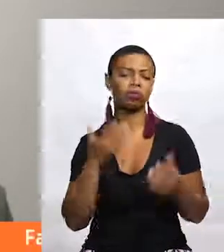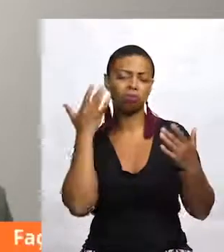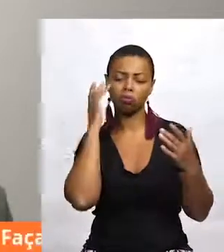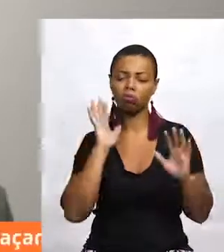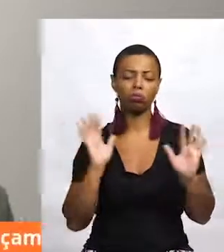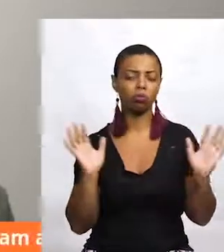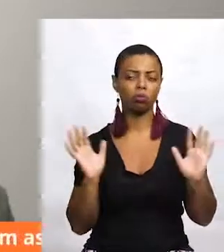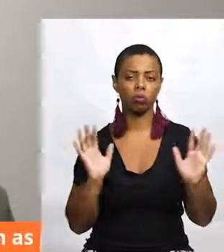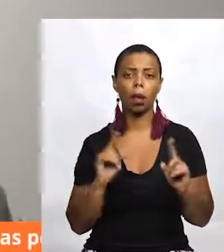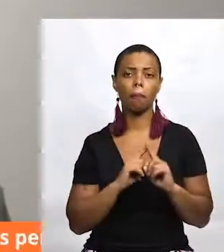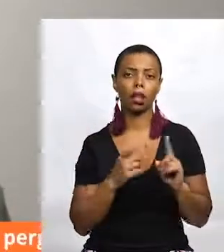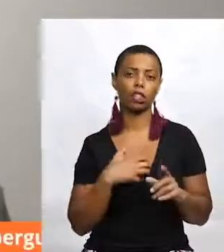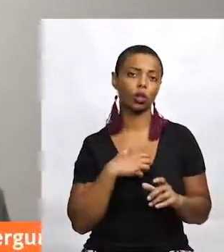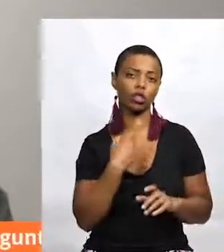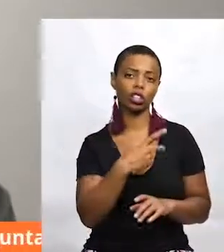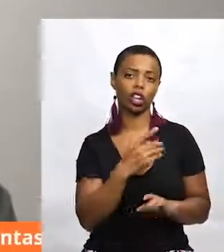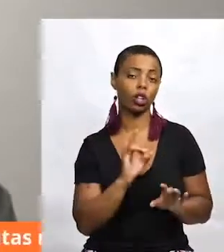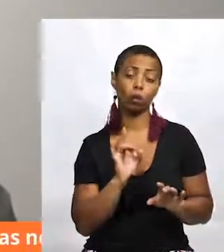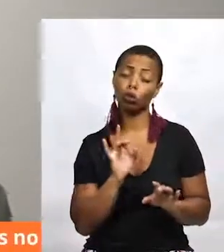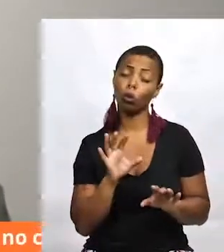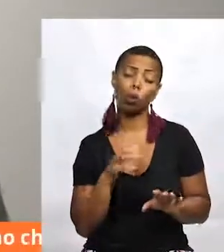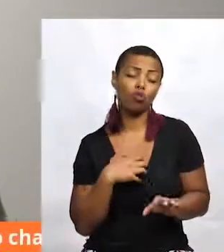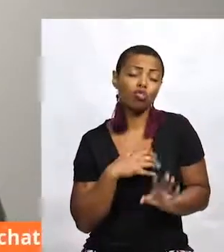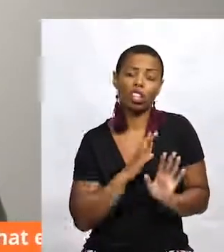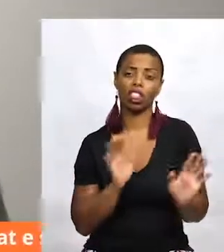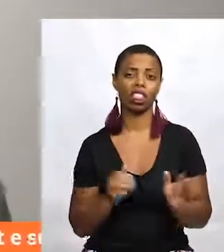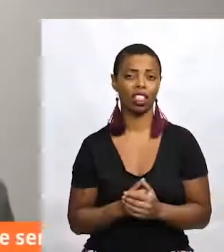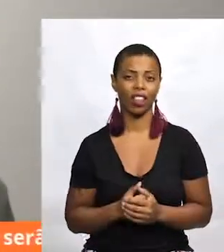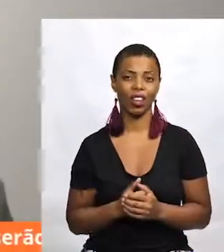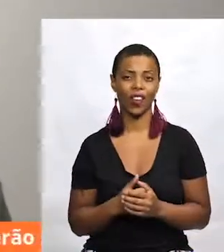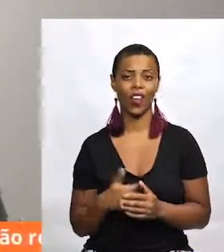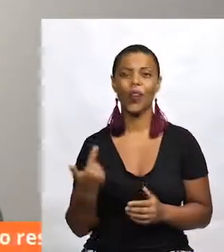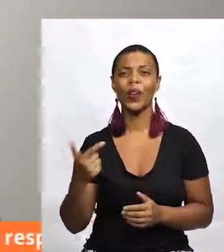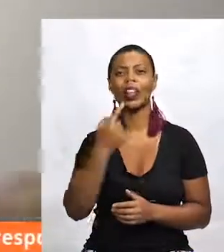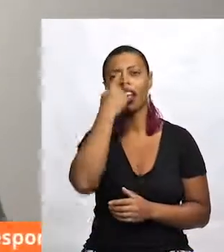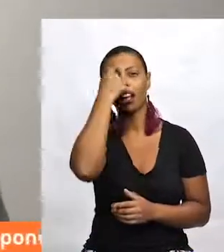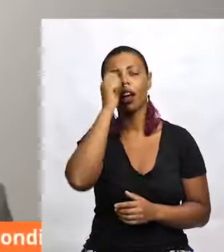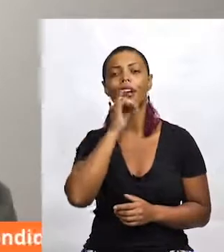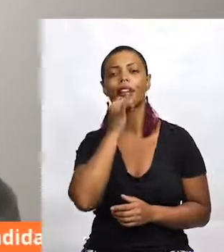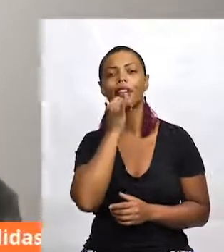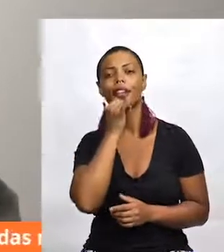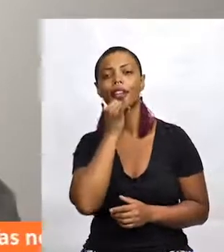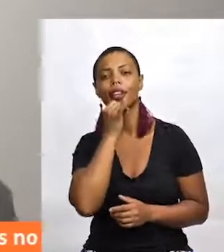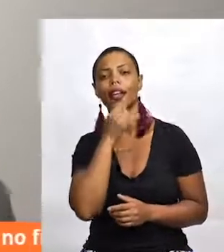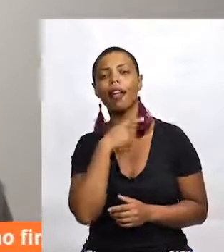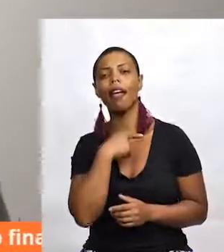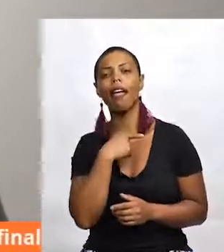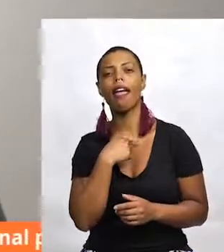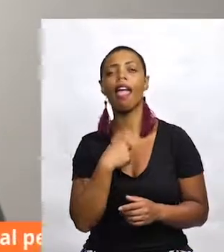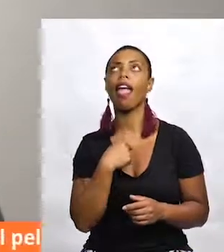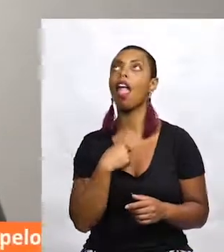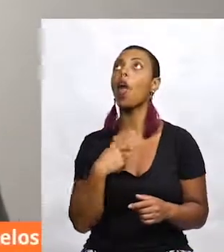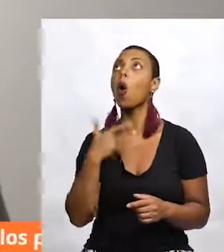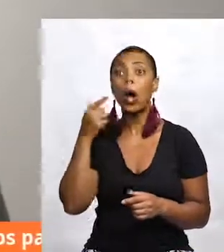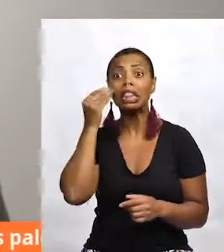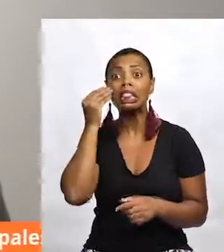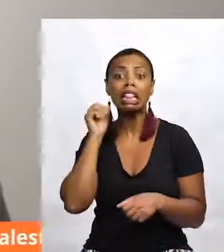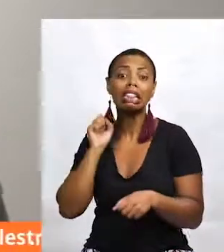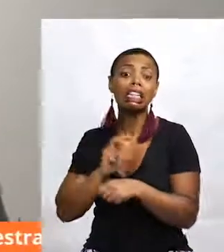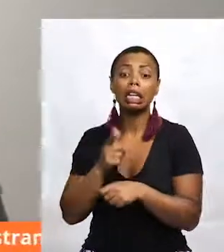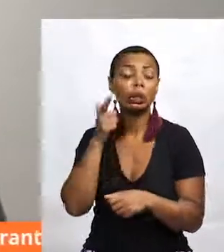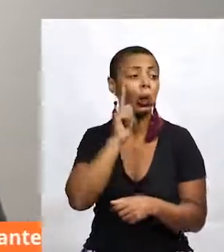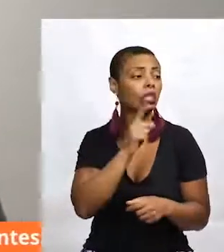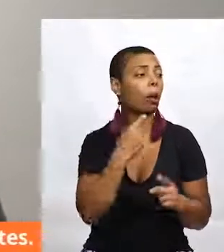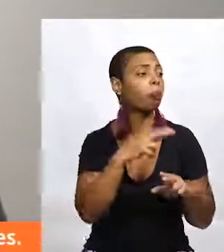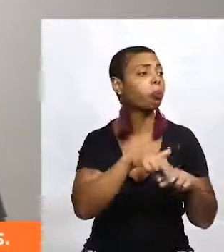é uma maneira, né? E só, né? Não existe essa ideia de que eu deixei de entrar porque outra pessoa... Não entrou. Não é isso